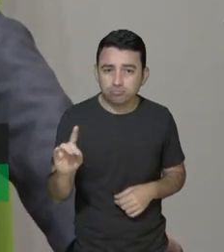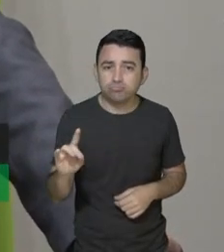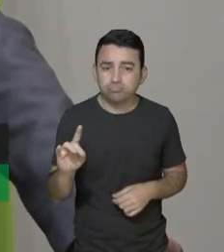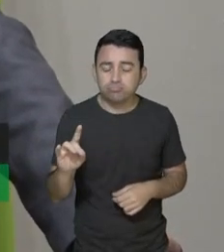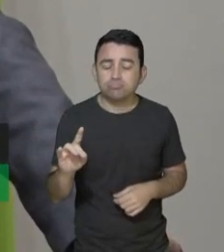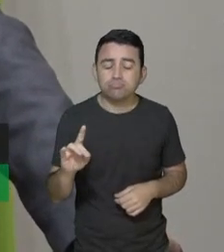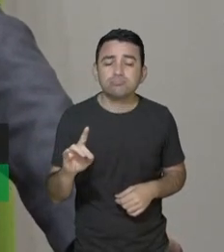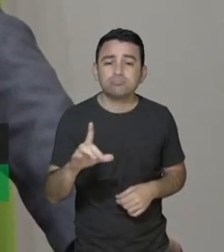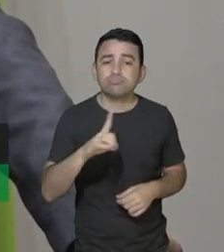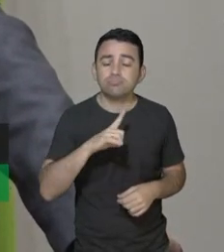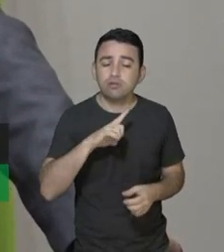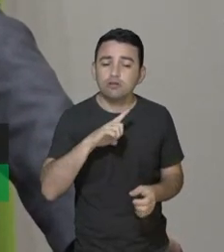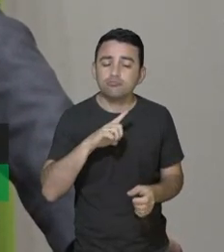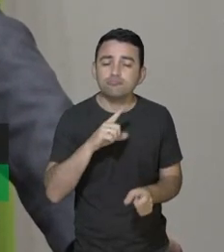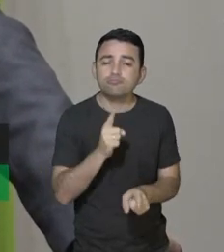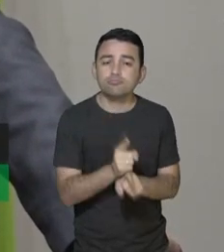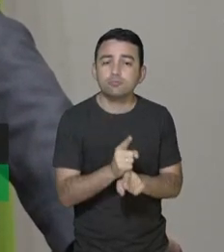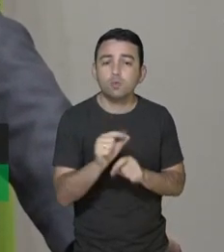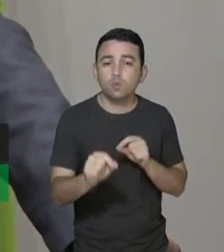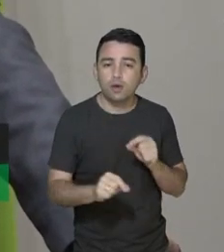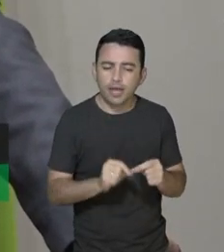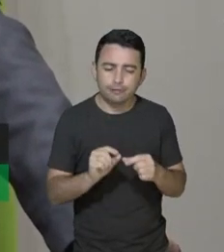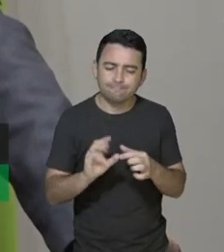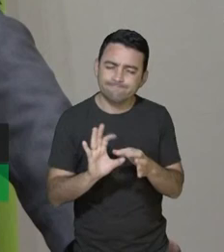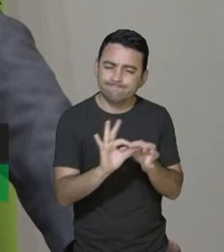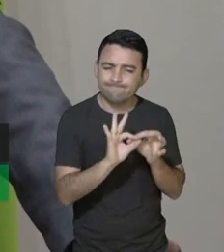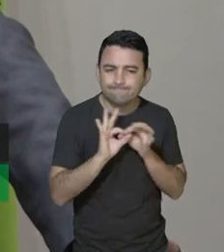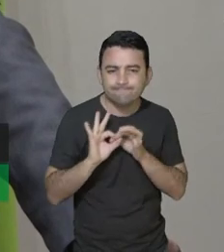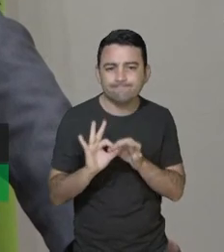isso, a nossa unidade.